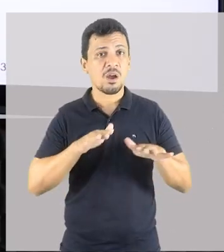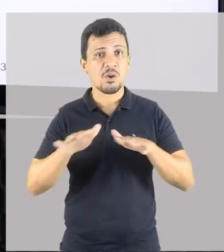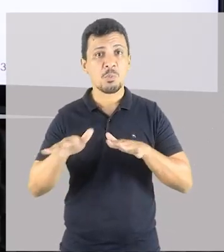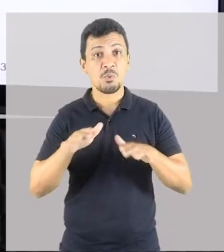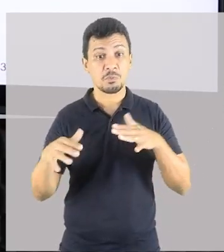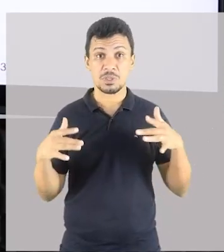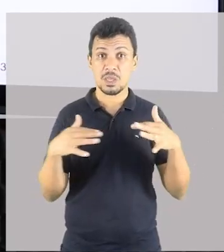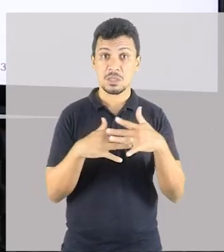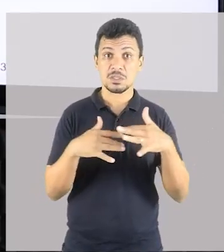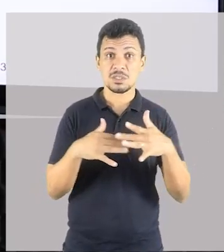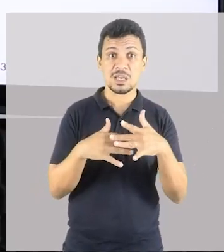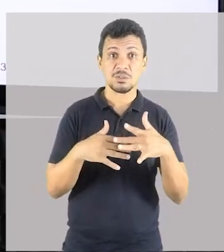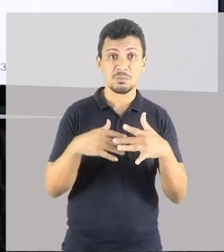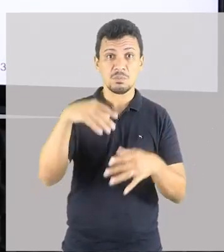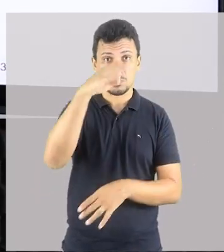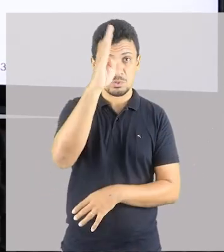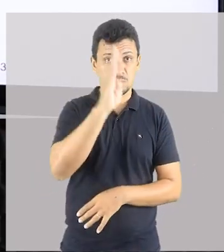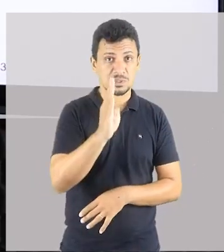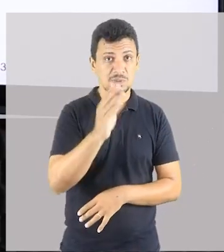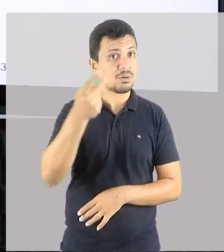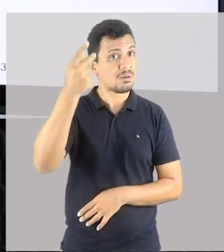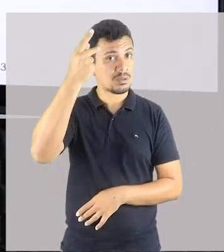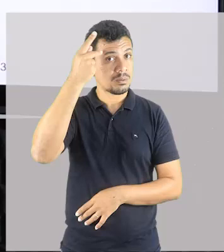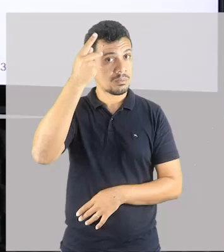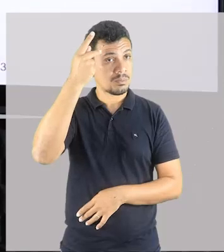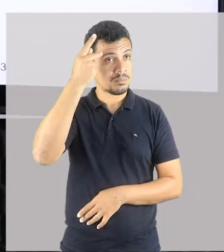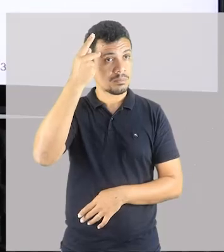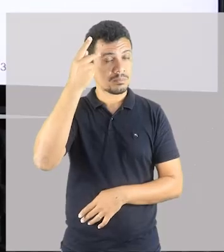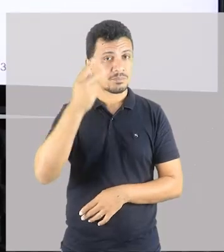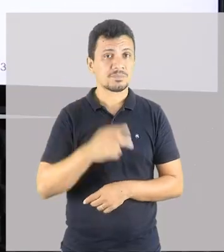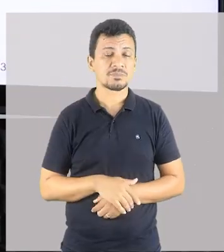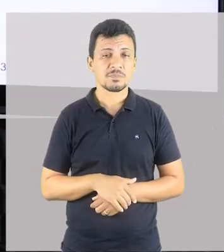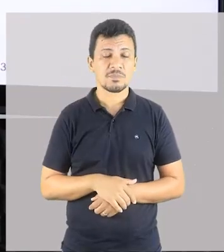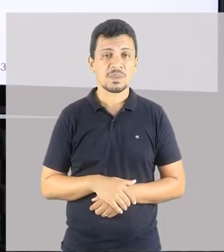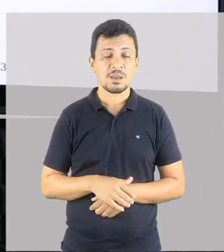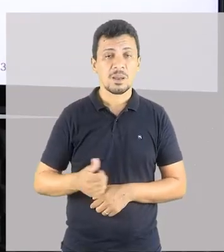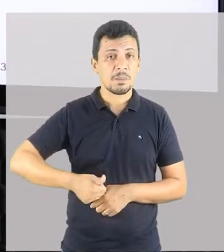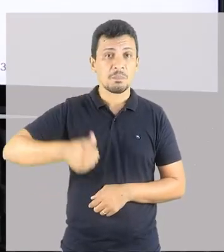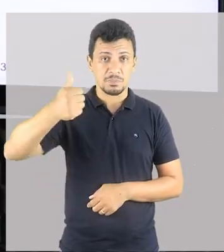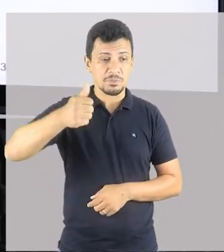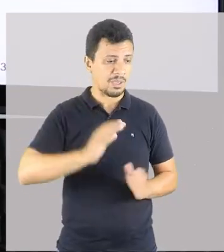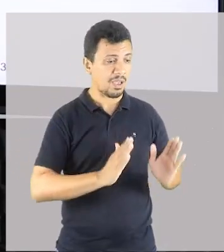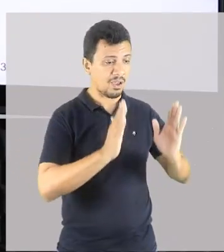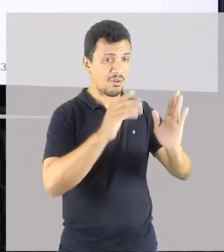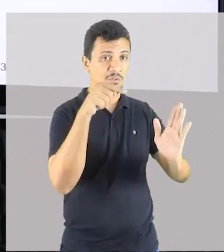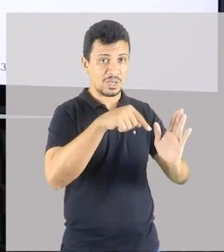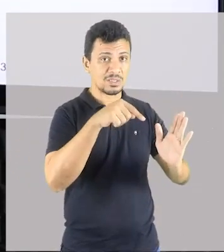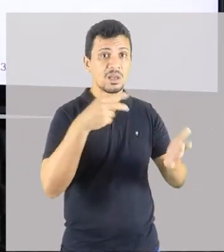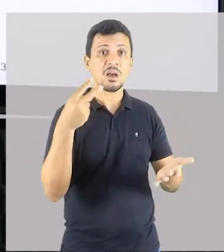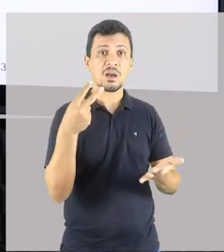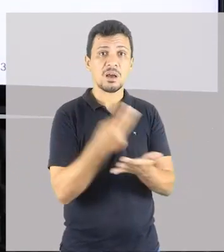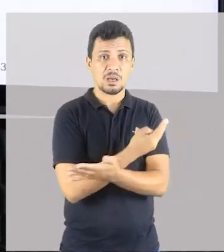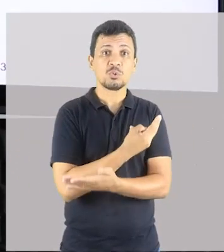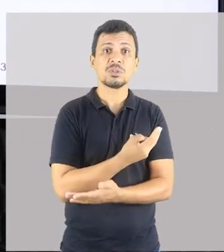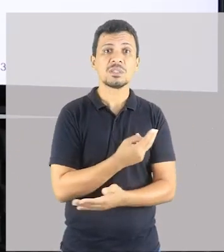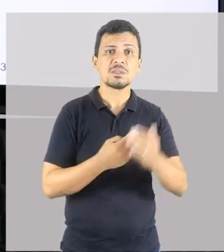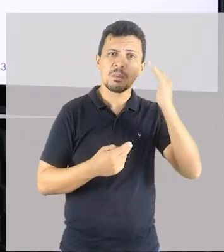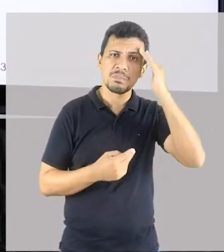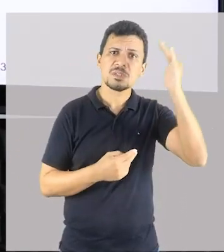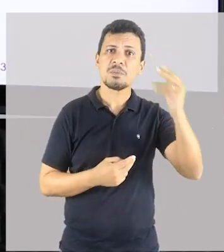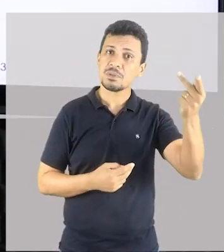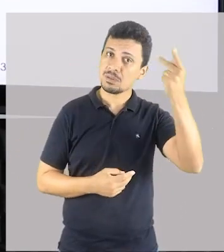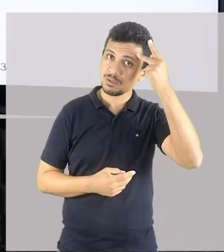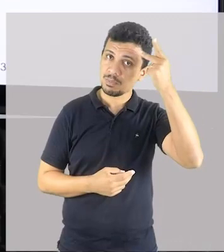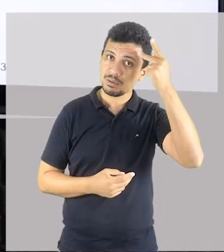do Brasil, São Paulo, né? A primeira fase modernista, ela acontece predominantemente em